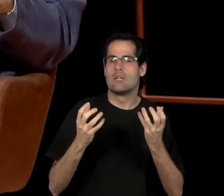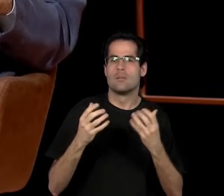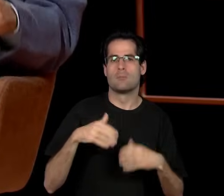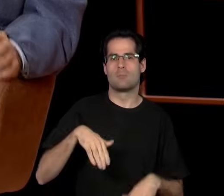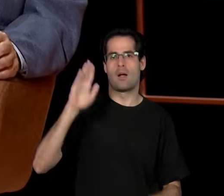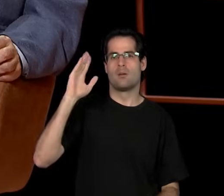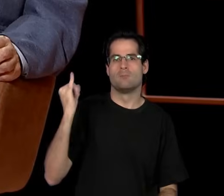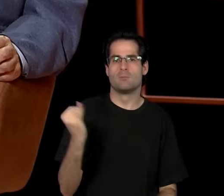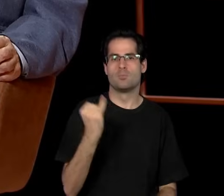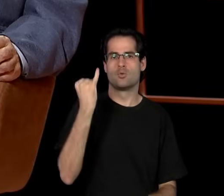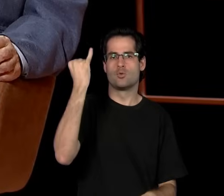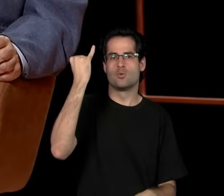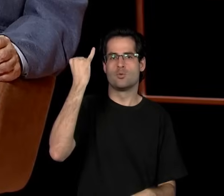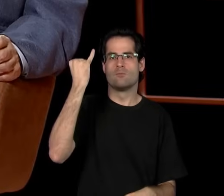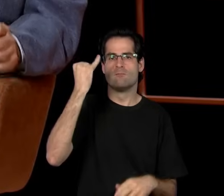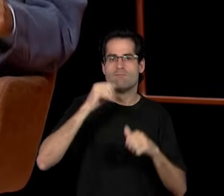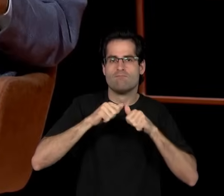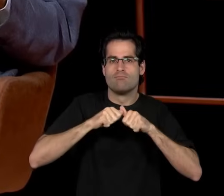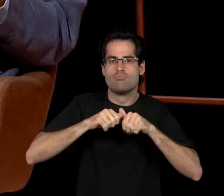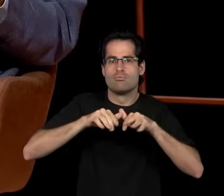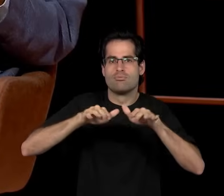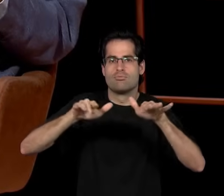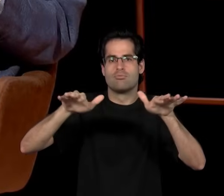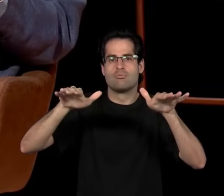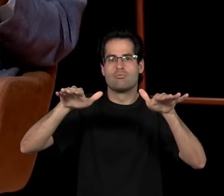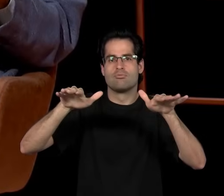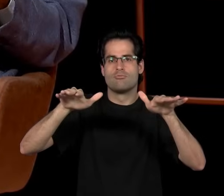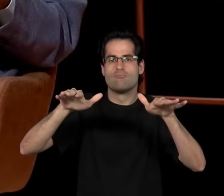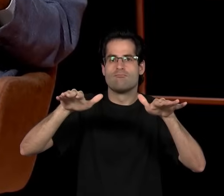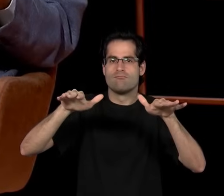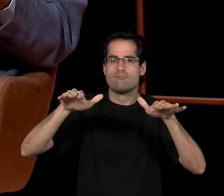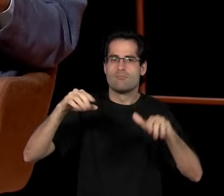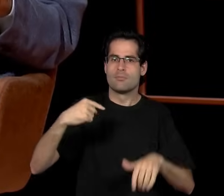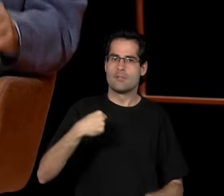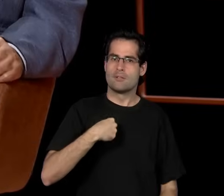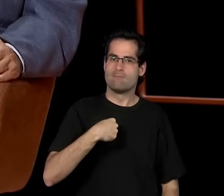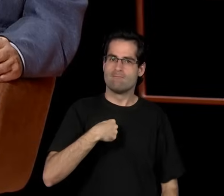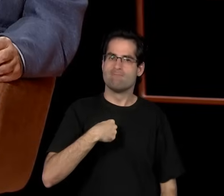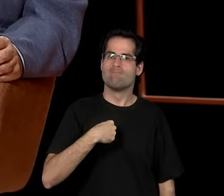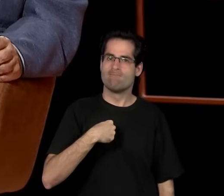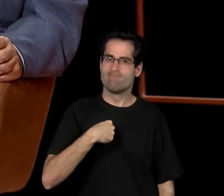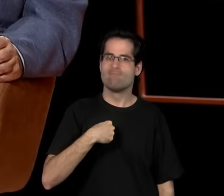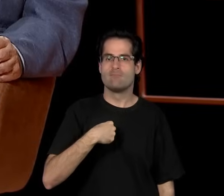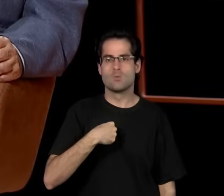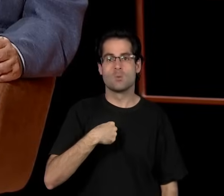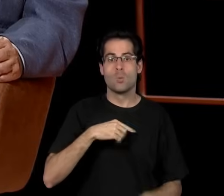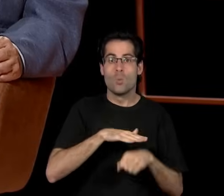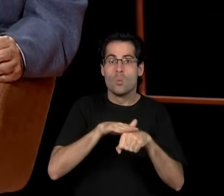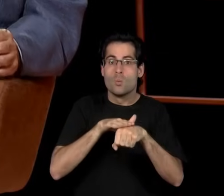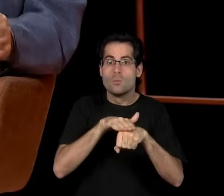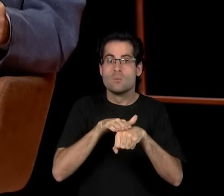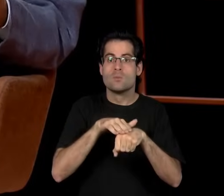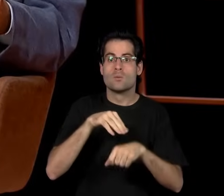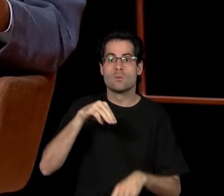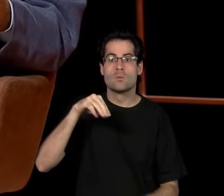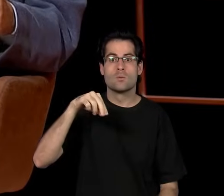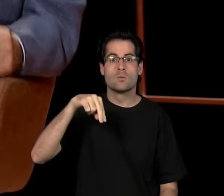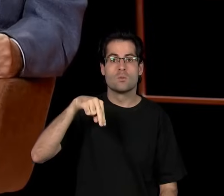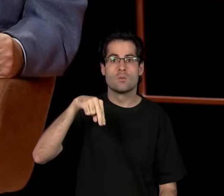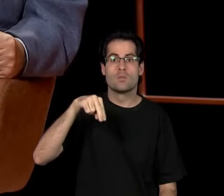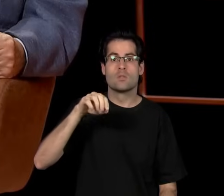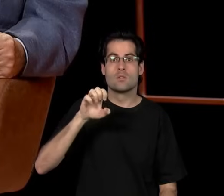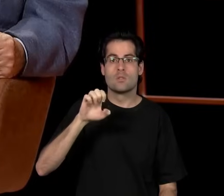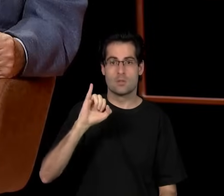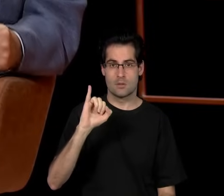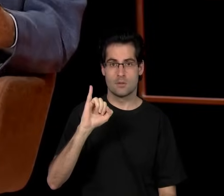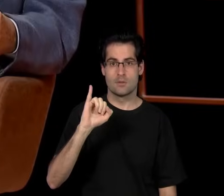popular, né? E aí, eu era empresário do Ney Mato Grosso, conversando com ele, falei assim, Ney, eu preciso